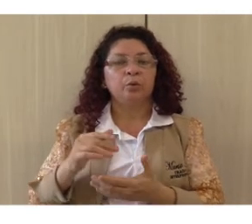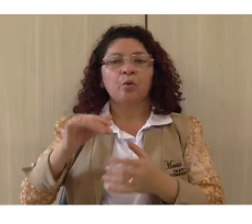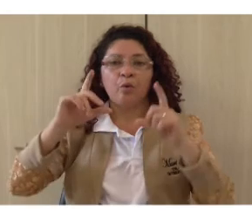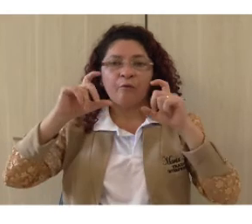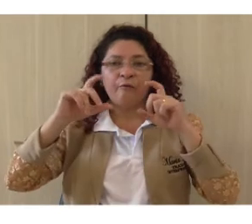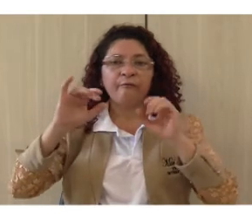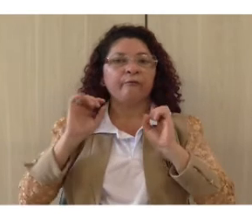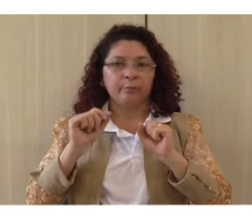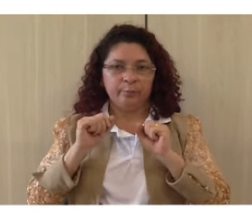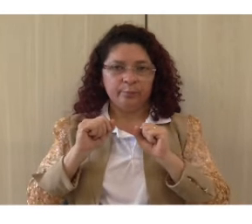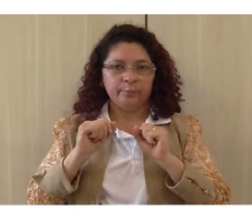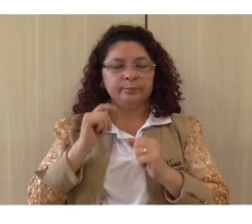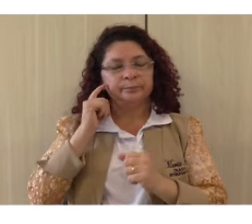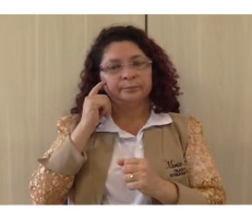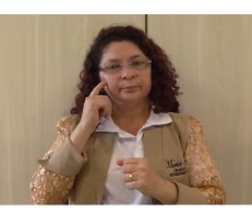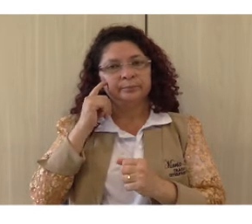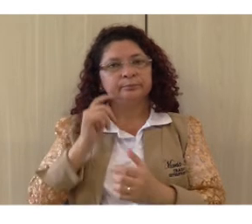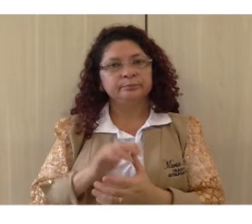foto.